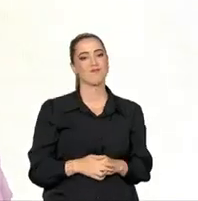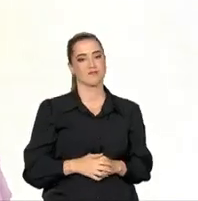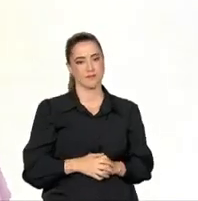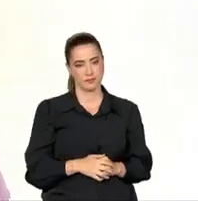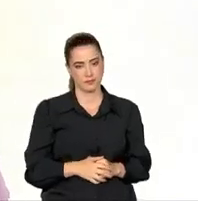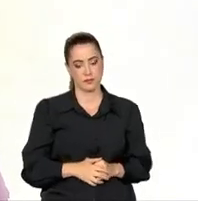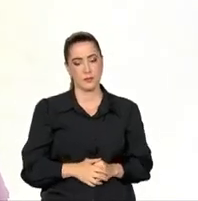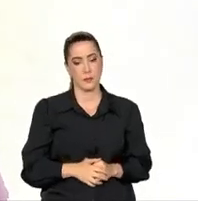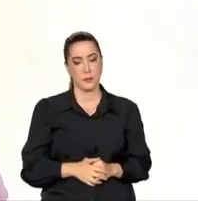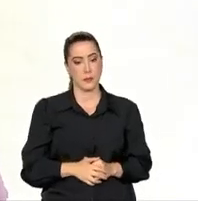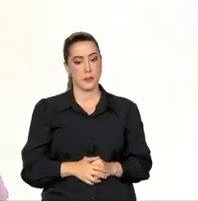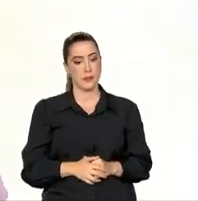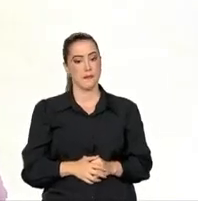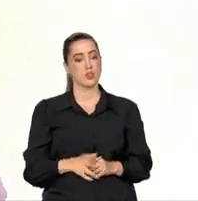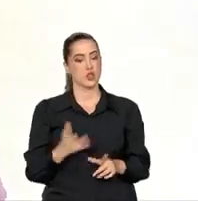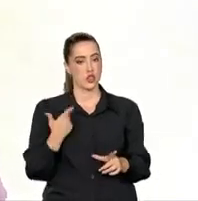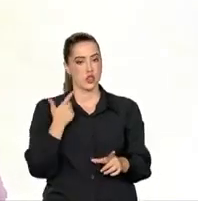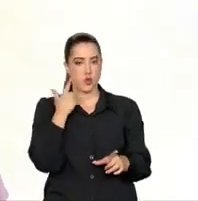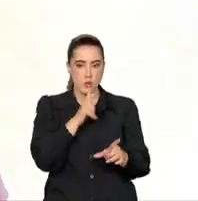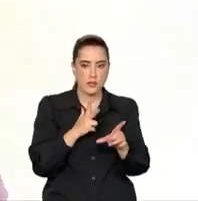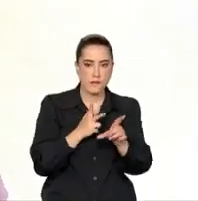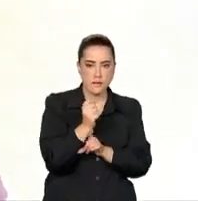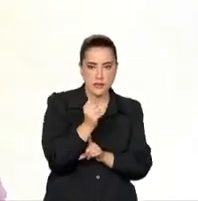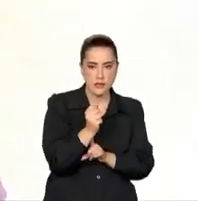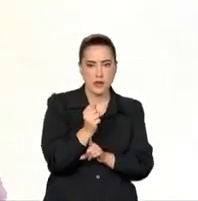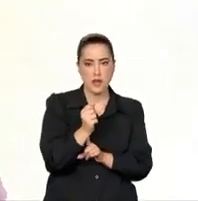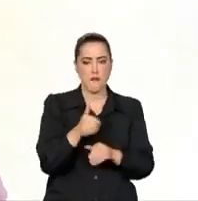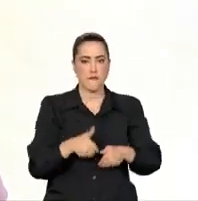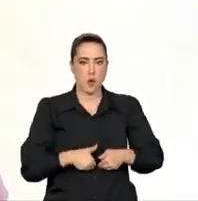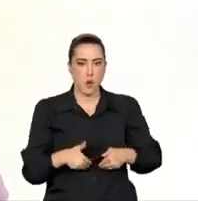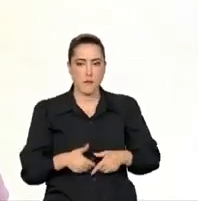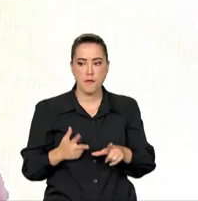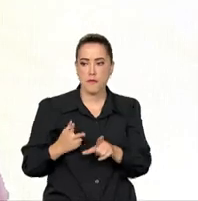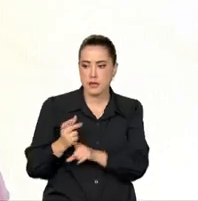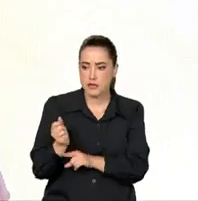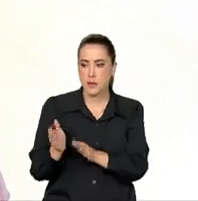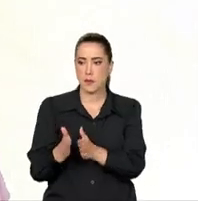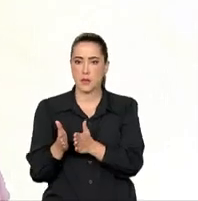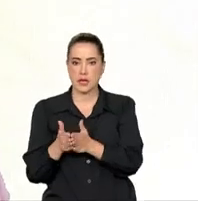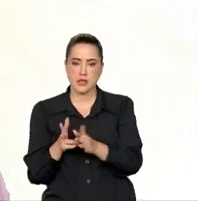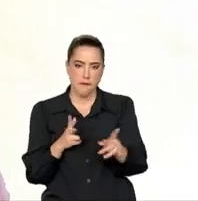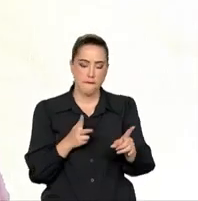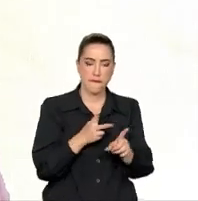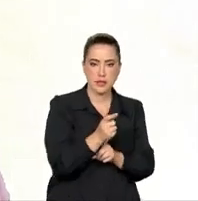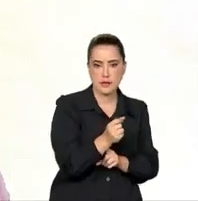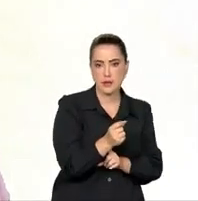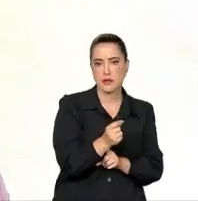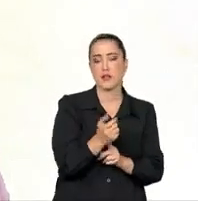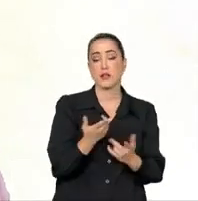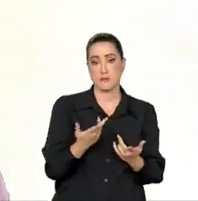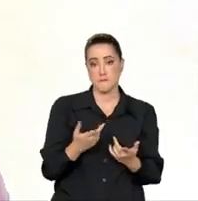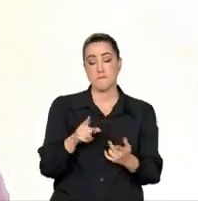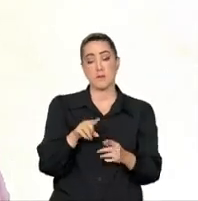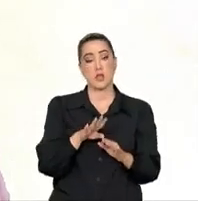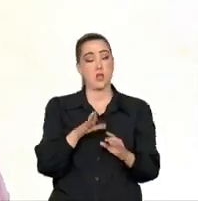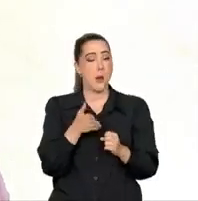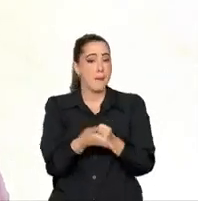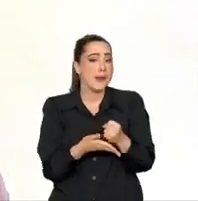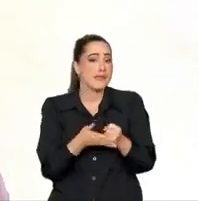também de vencer a fome, vencer a pobreza, e o alicerce é a